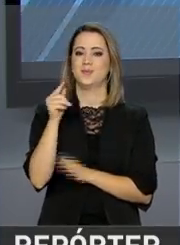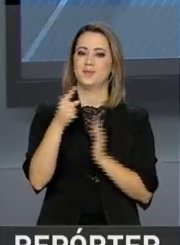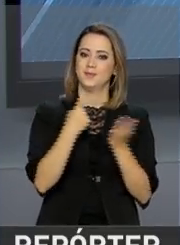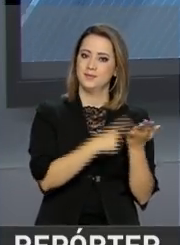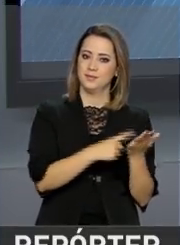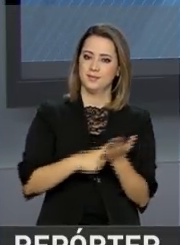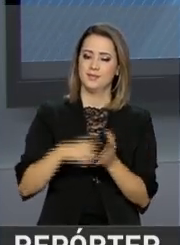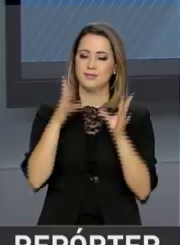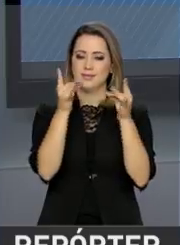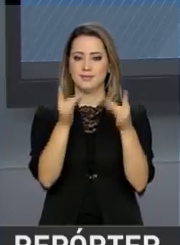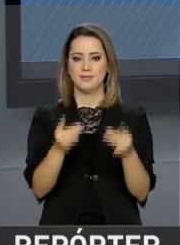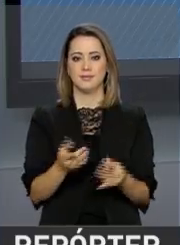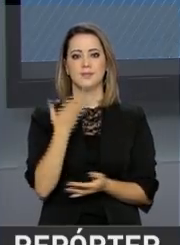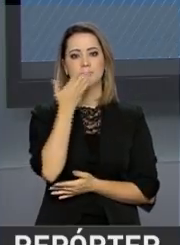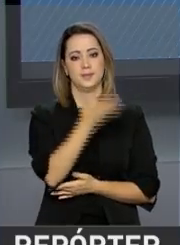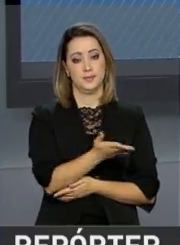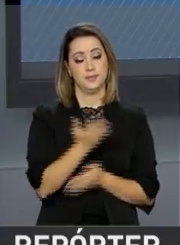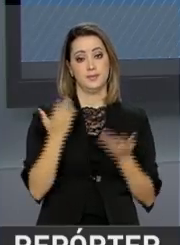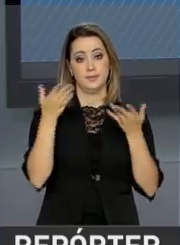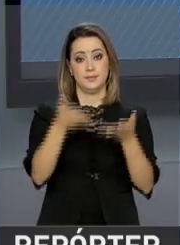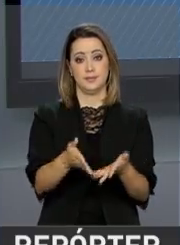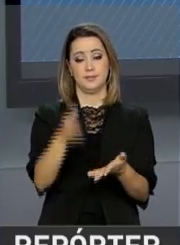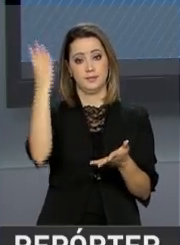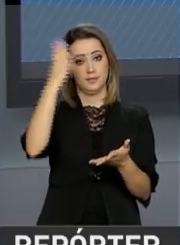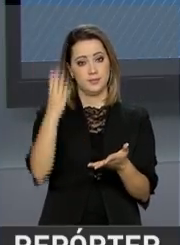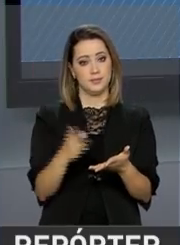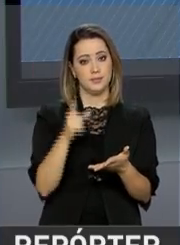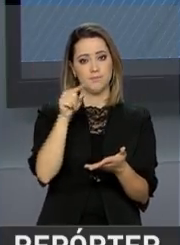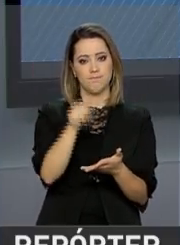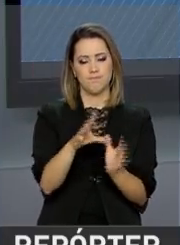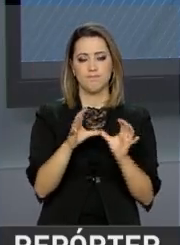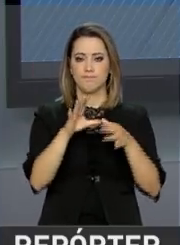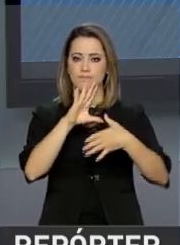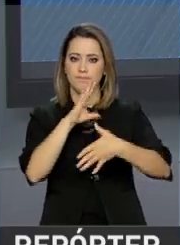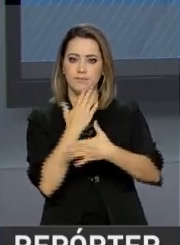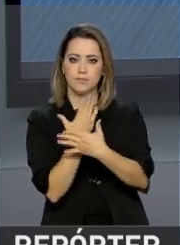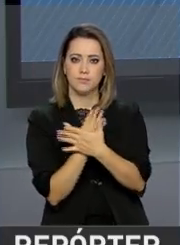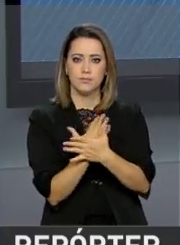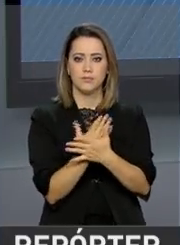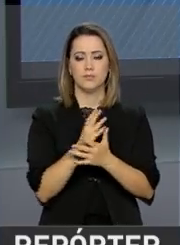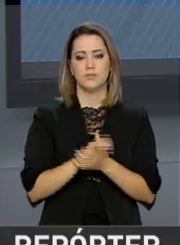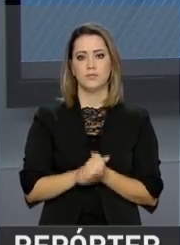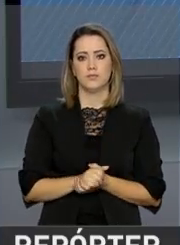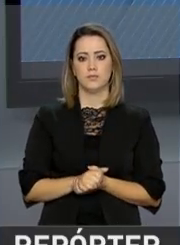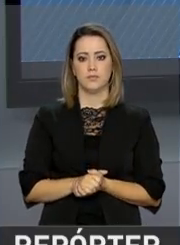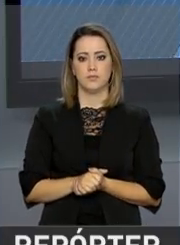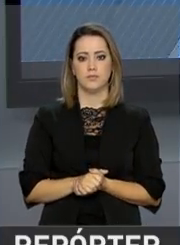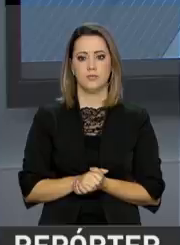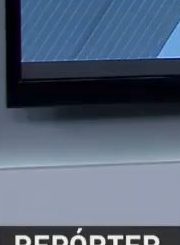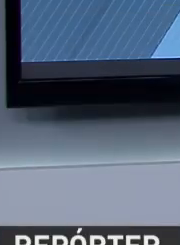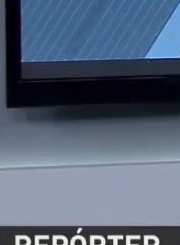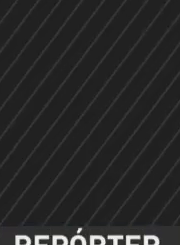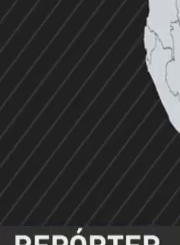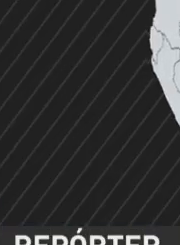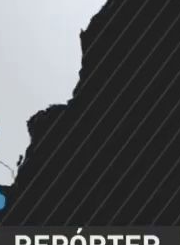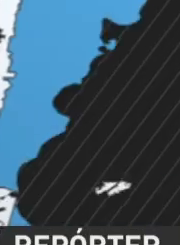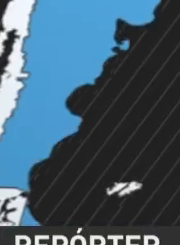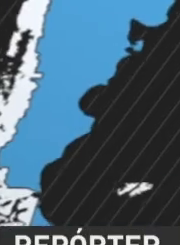agenda. E tem os detalhes sobre a participação do Brasil em mais essa cúpula do Mercosul.